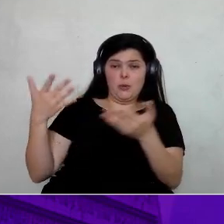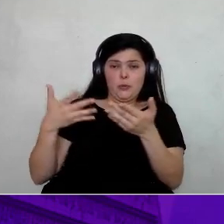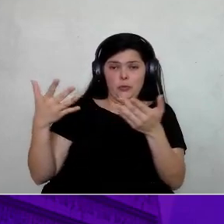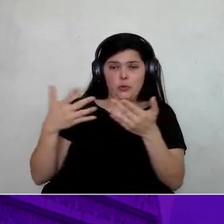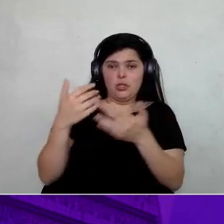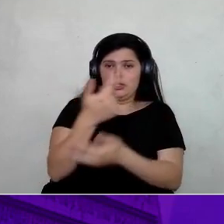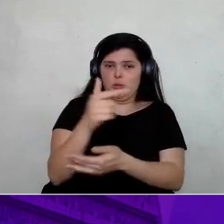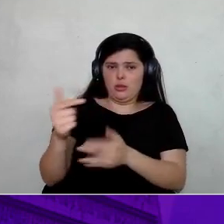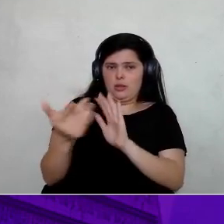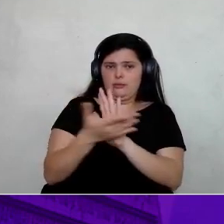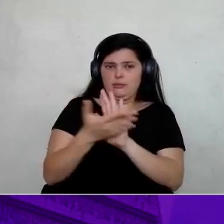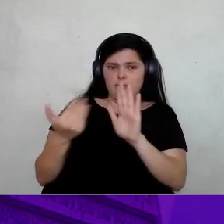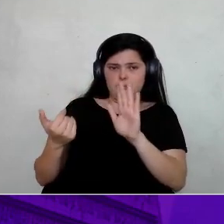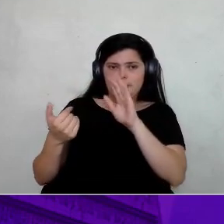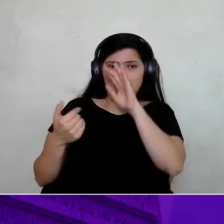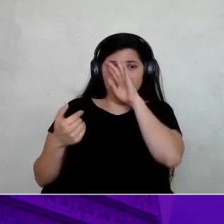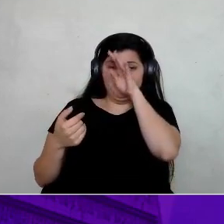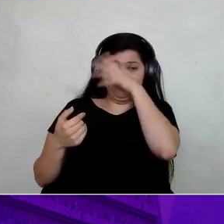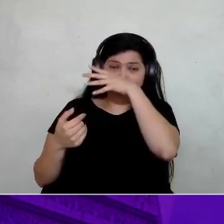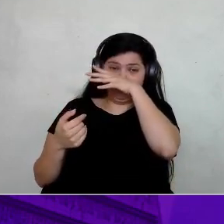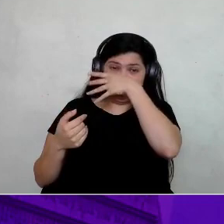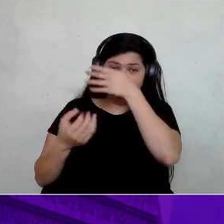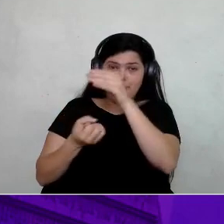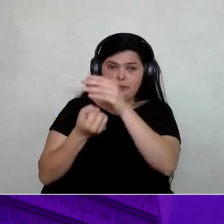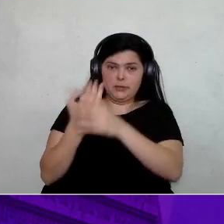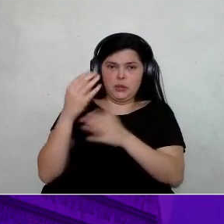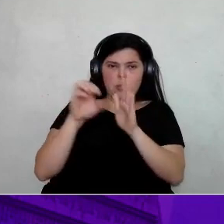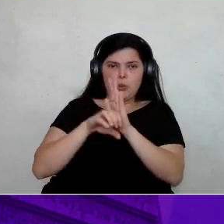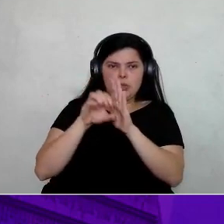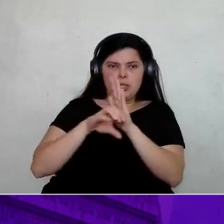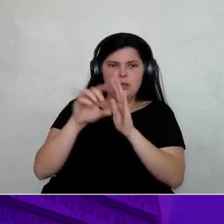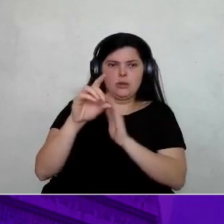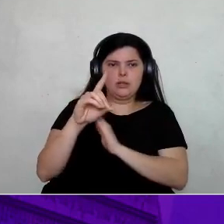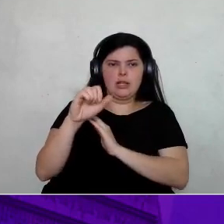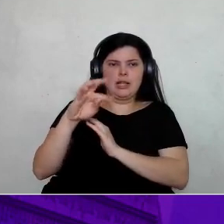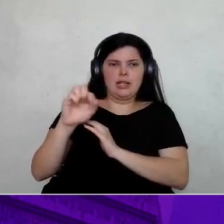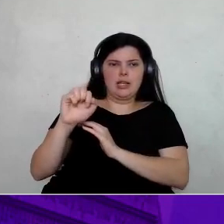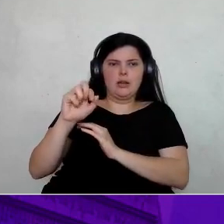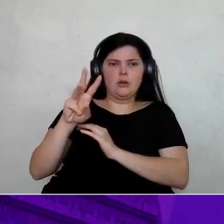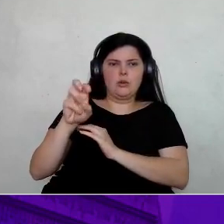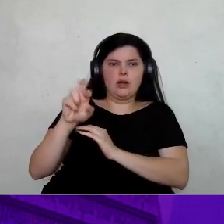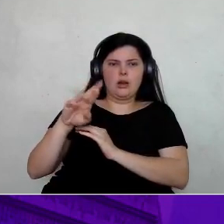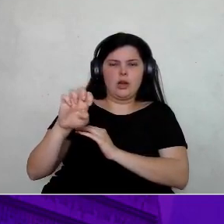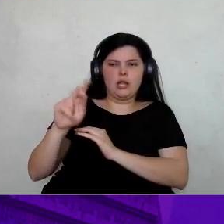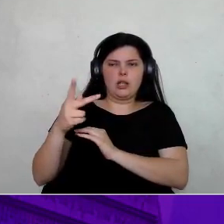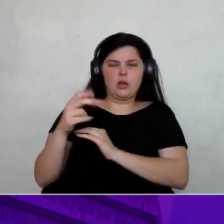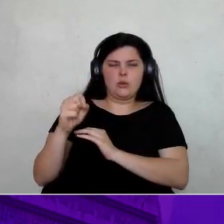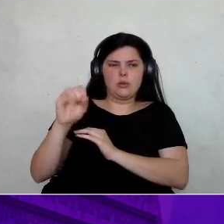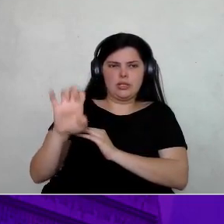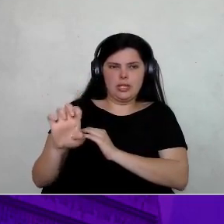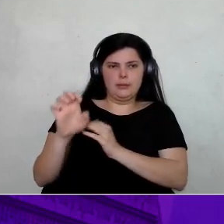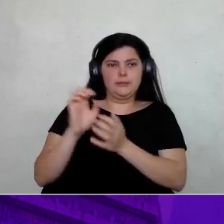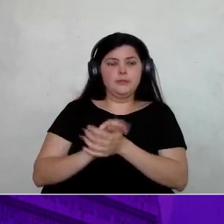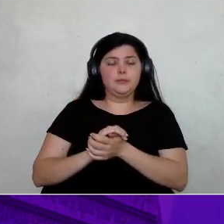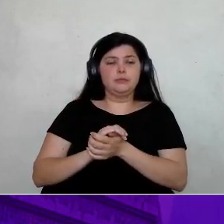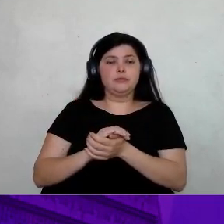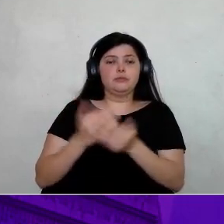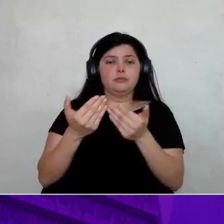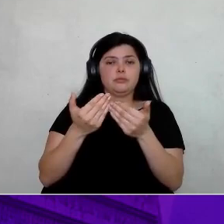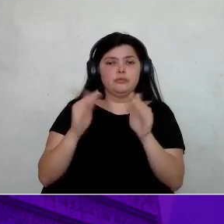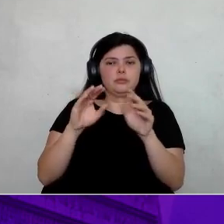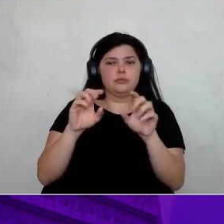esse viés. Né? Então, a gente criou esse conceito de data warehouse. Com a quebra desse paradigma,